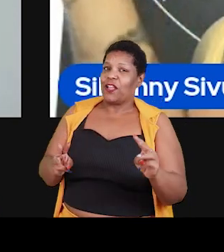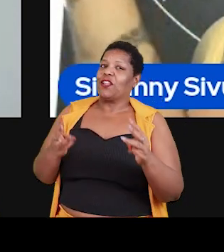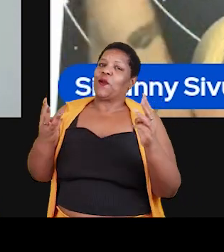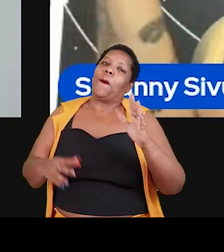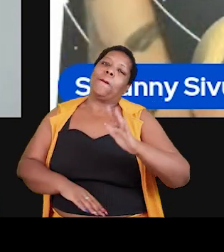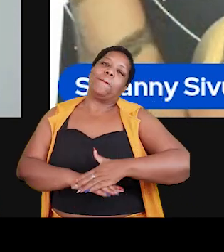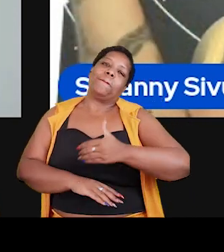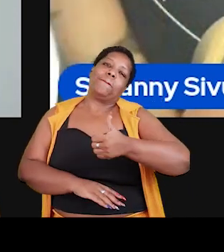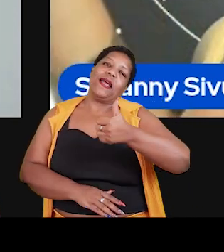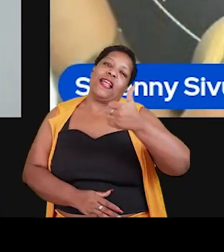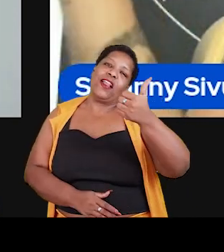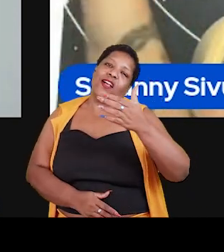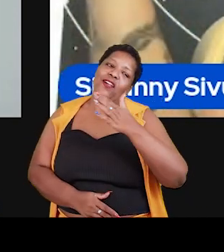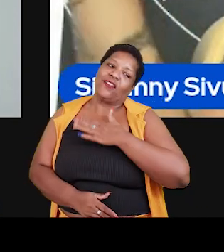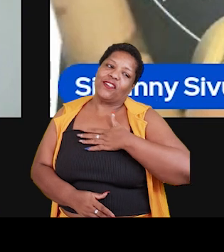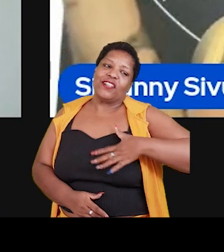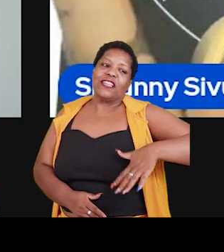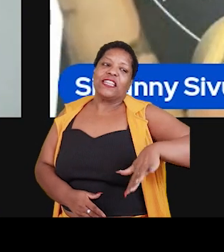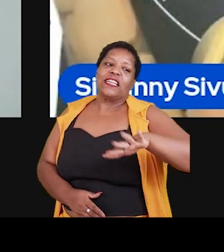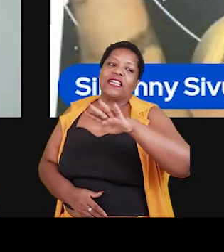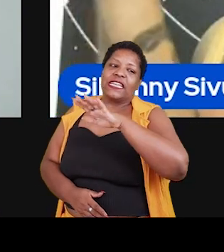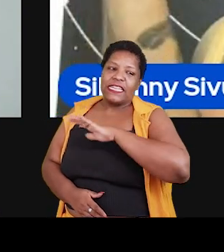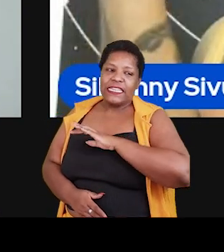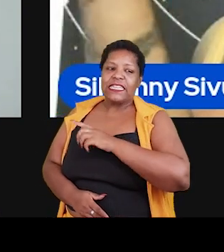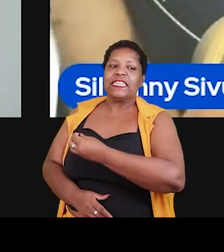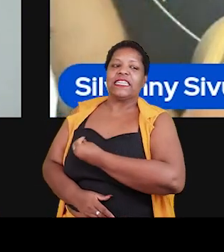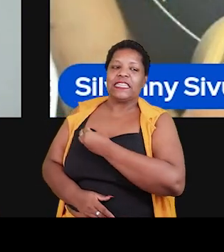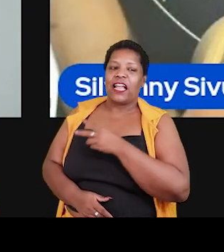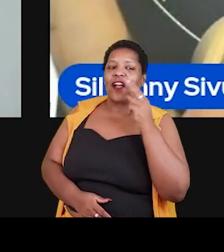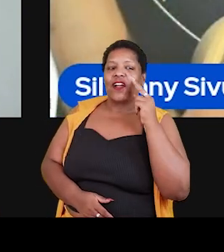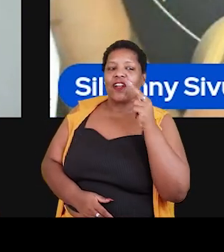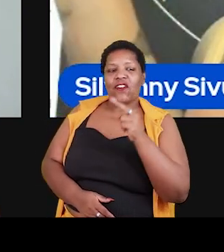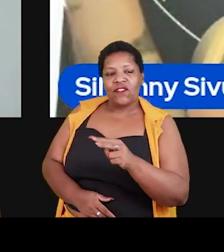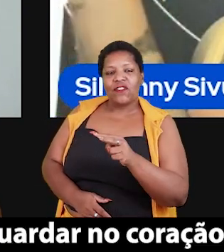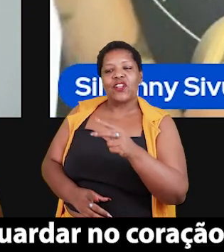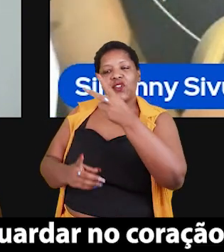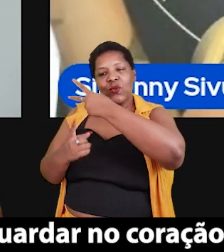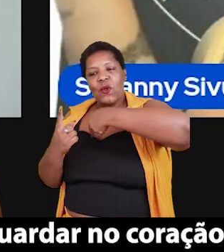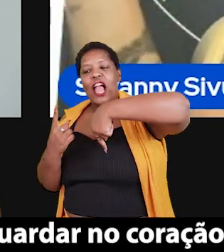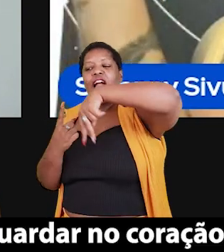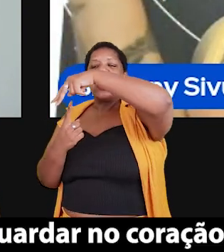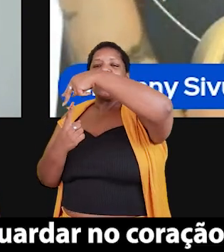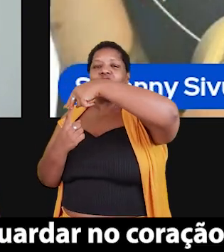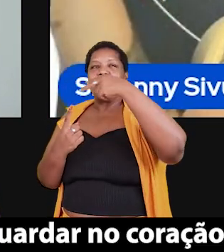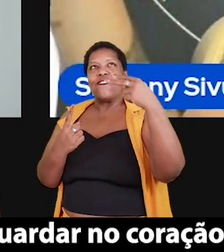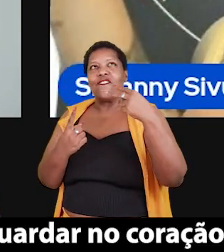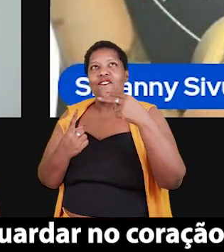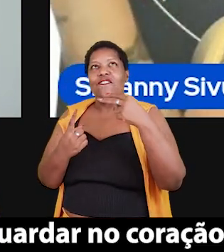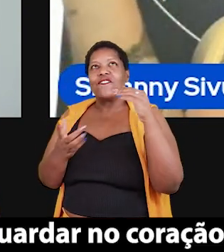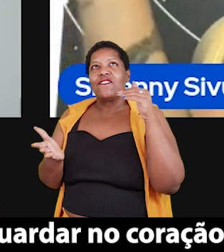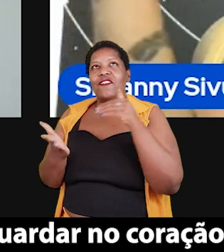melhor para que todo mundo que esteja assistindo Amarelo, a gira final, que possa guardar